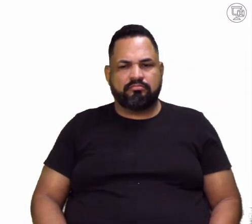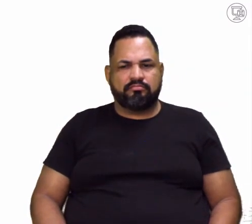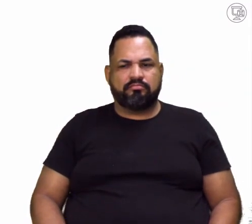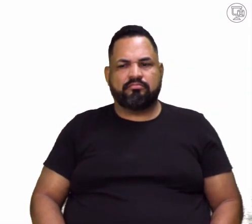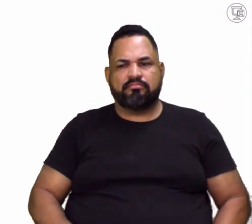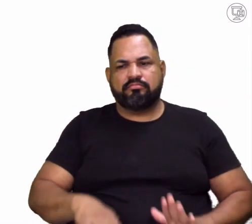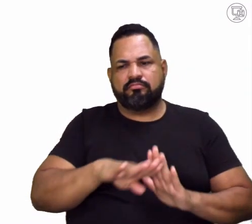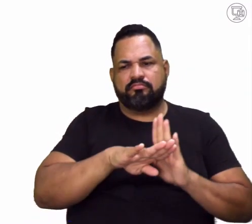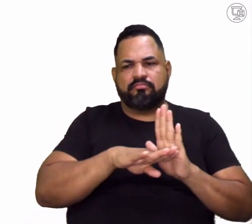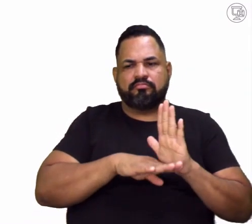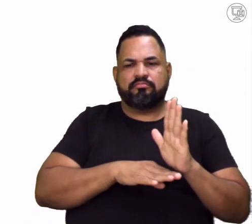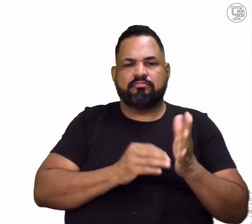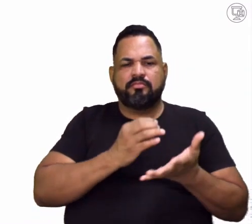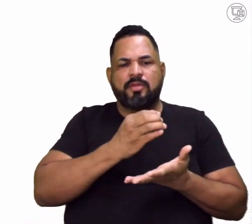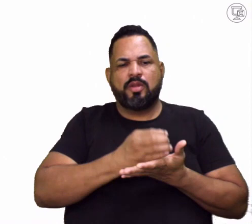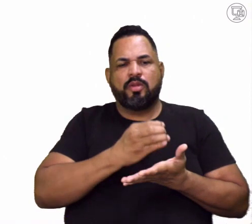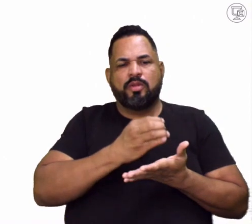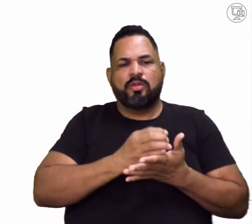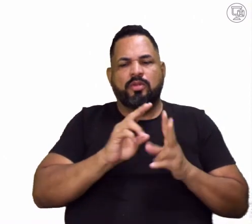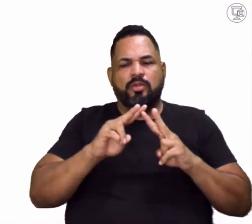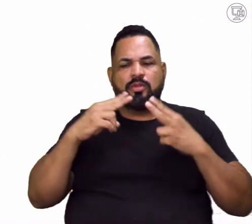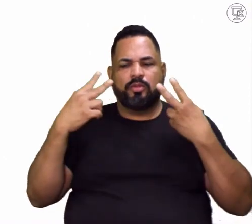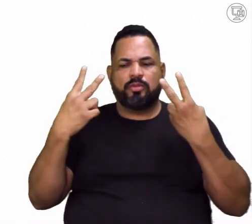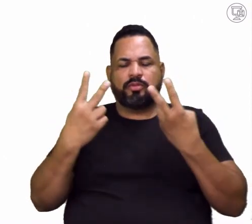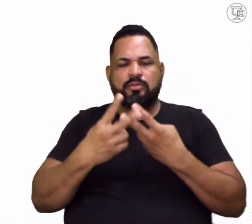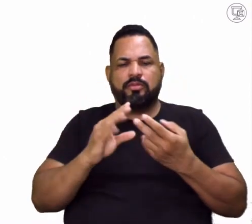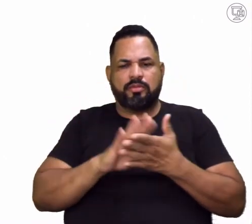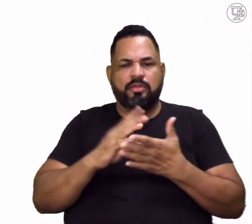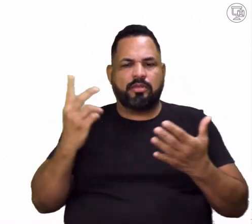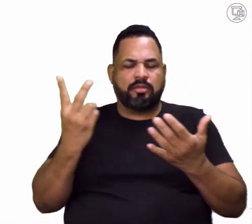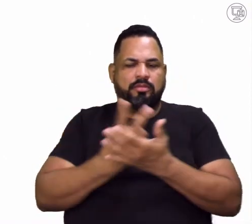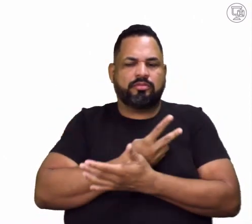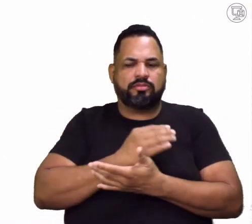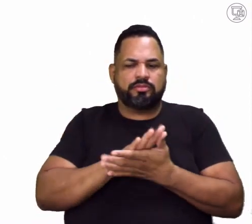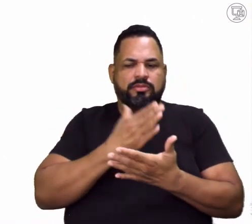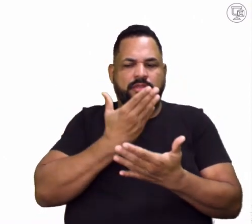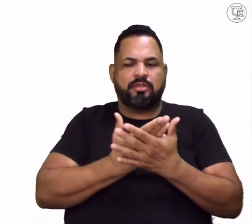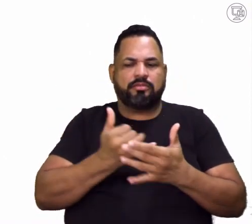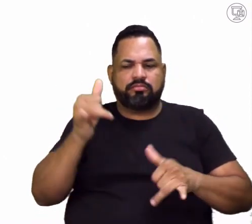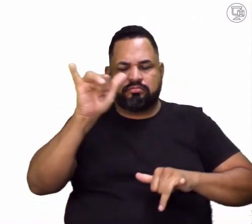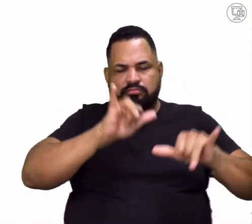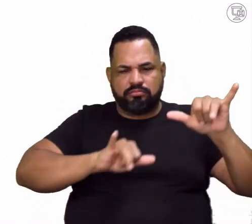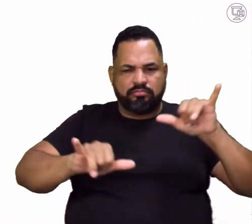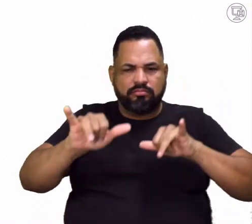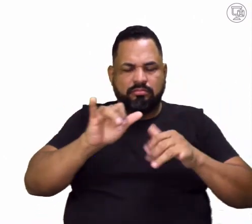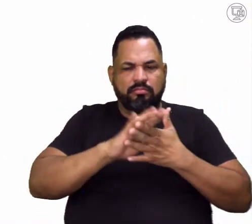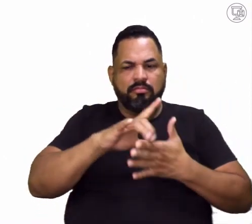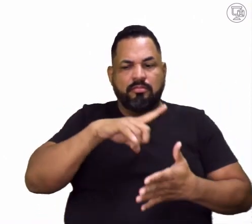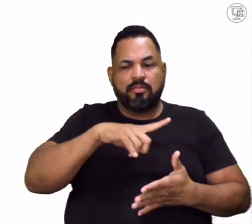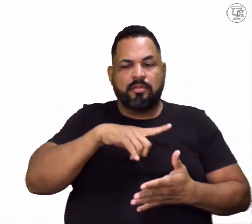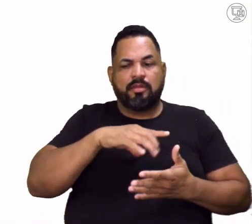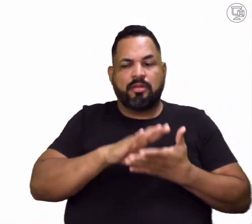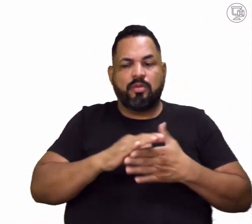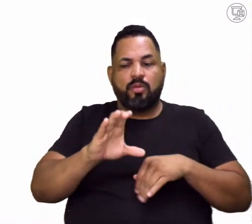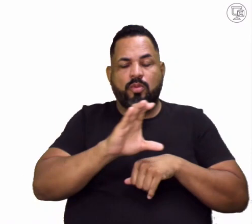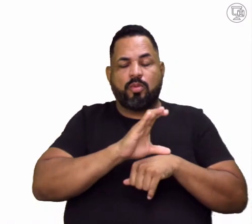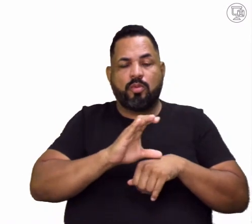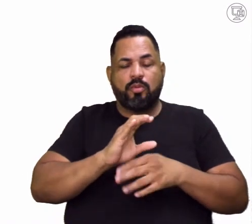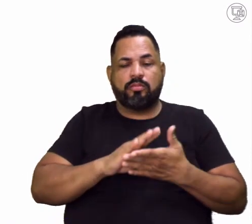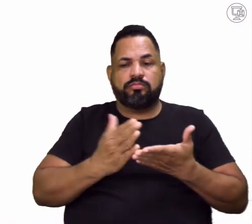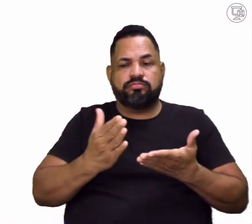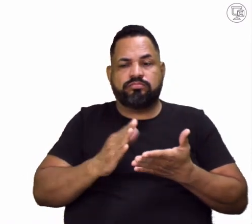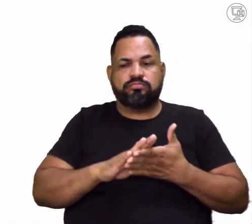especificações sobre o frasco volumétrico aqui acontece nas aulas de Química não tiver um curso de química né